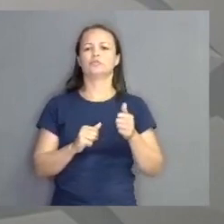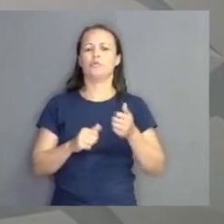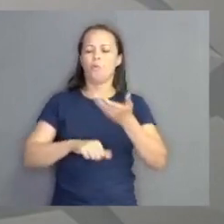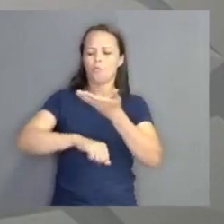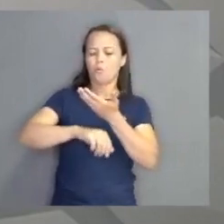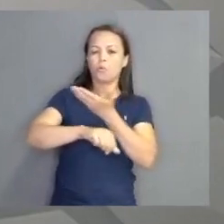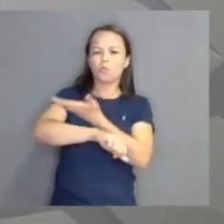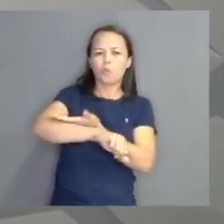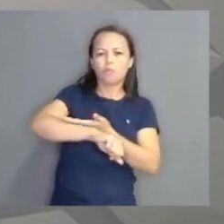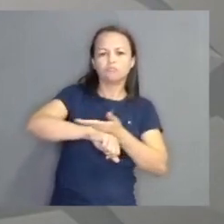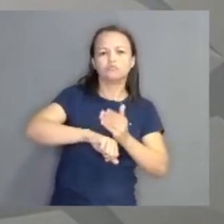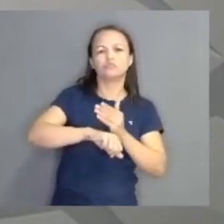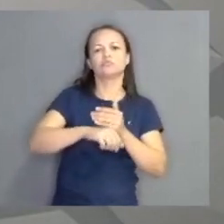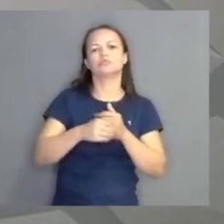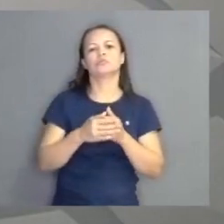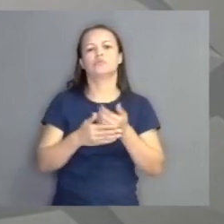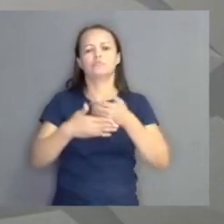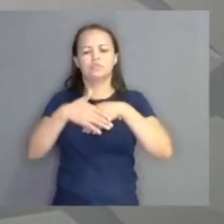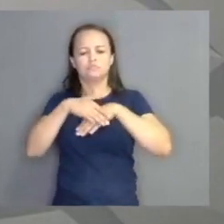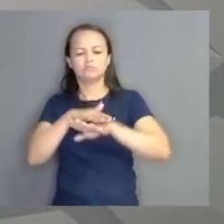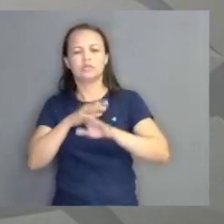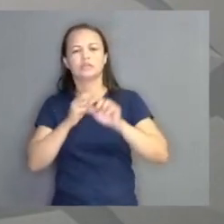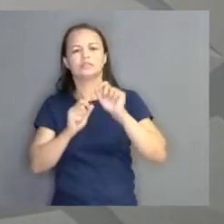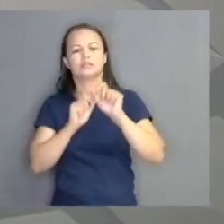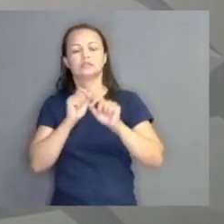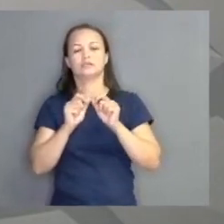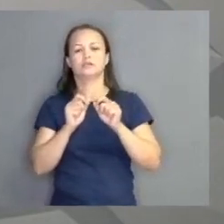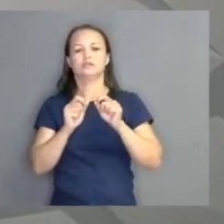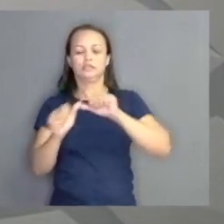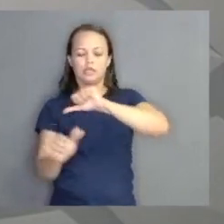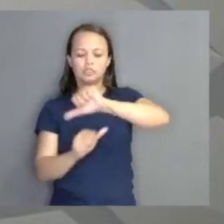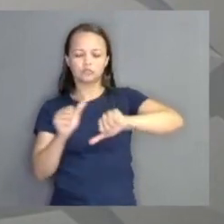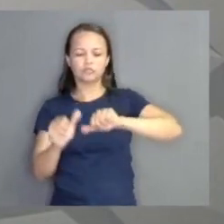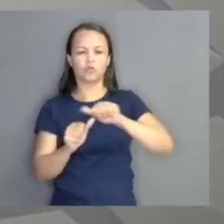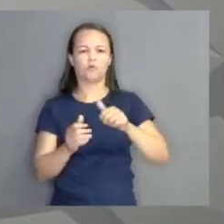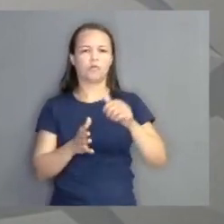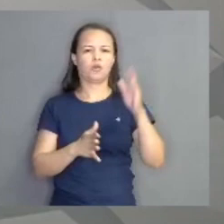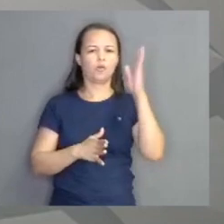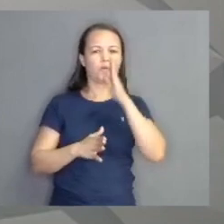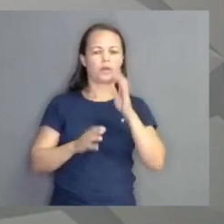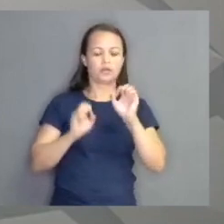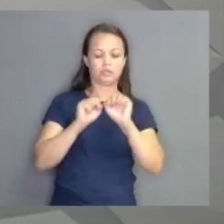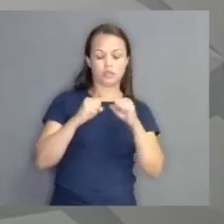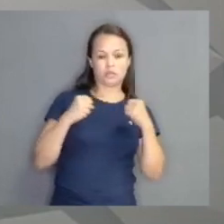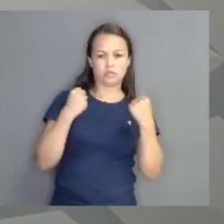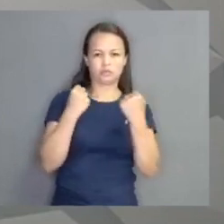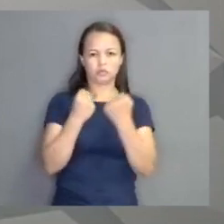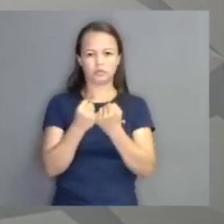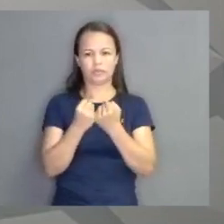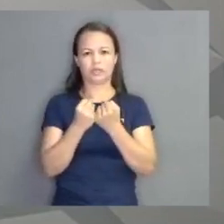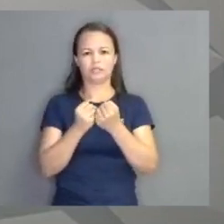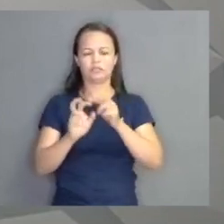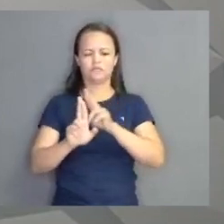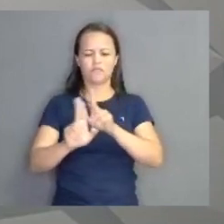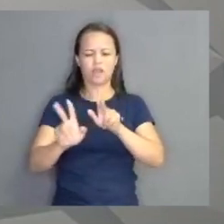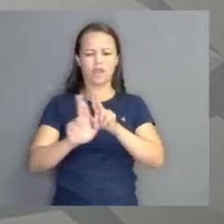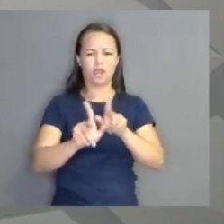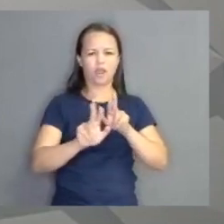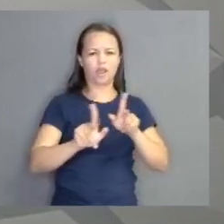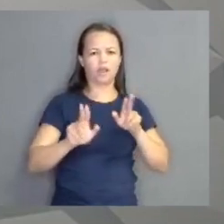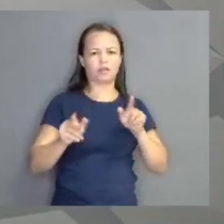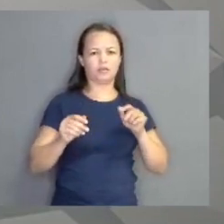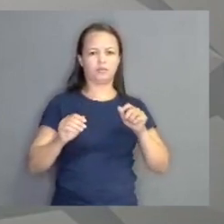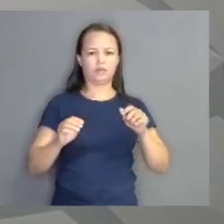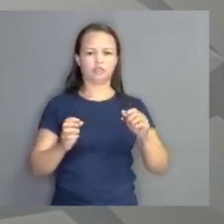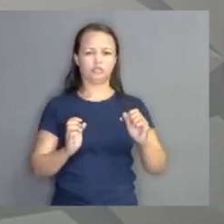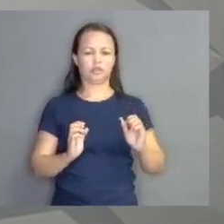costumes que transformaram hoje o Brasil no que é uma sociedade bastante diversificada, bastante